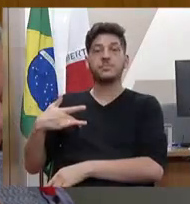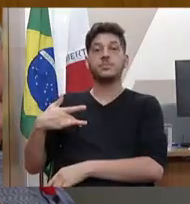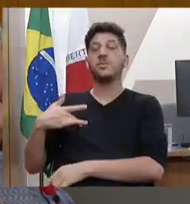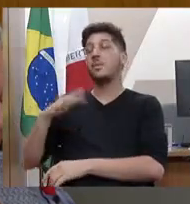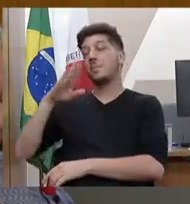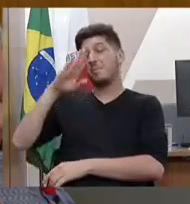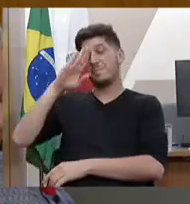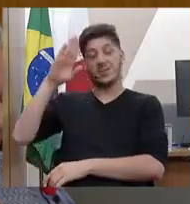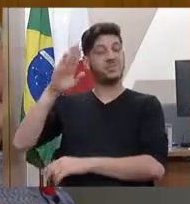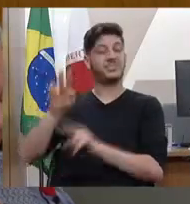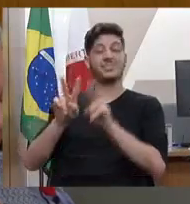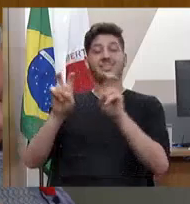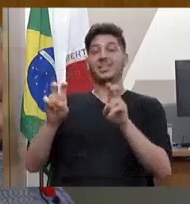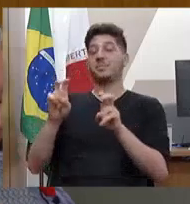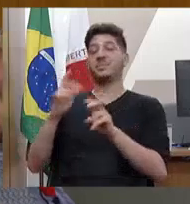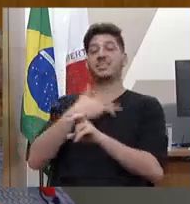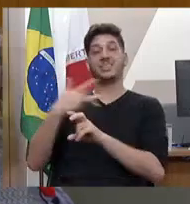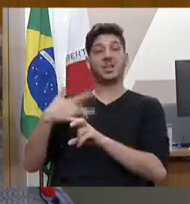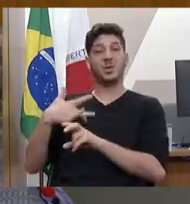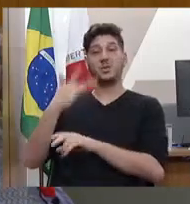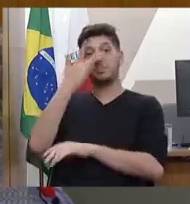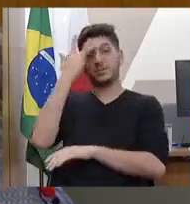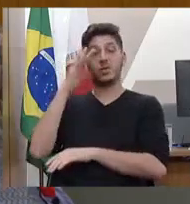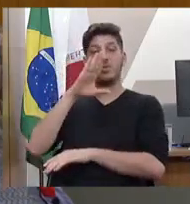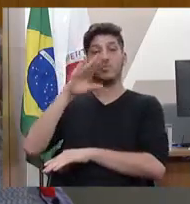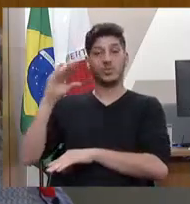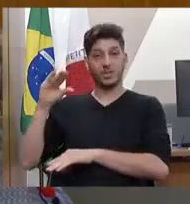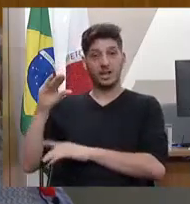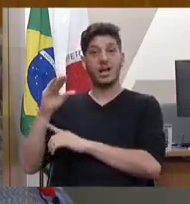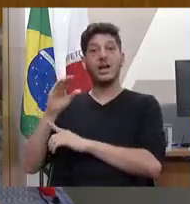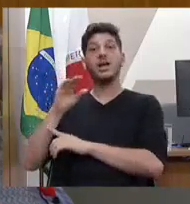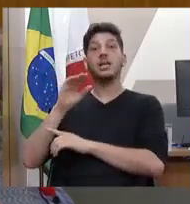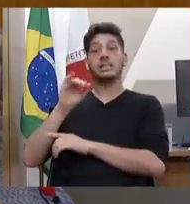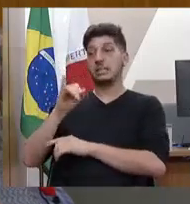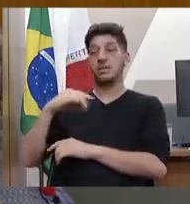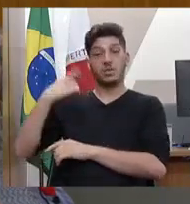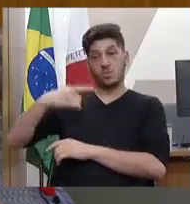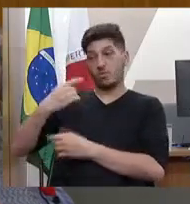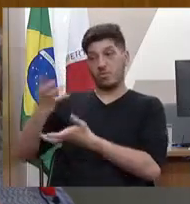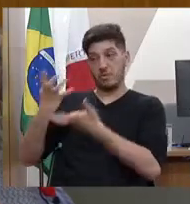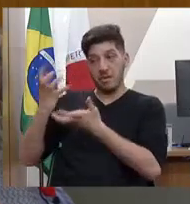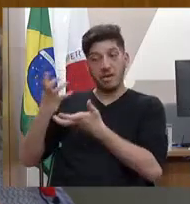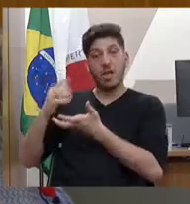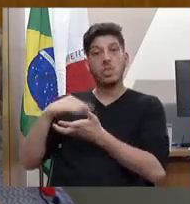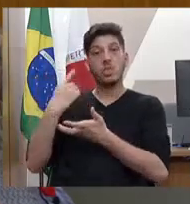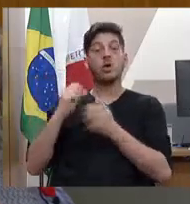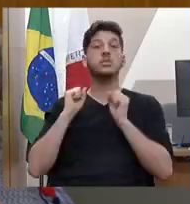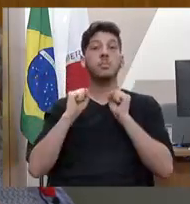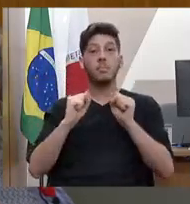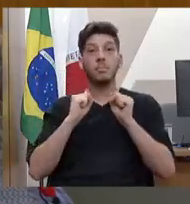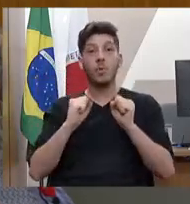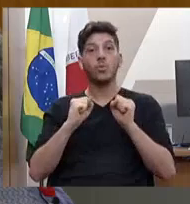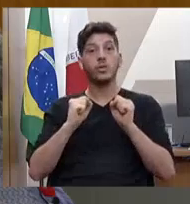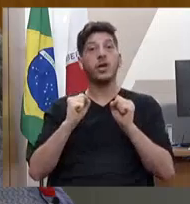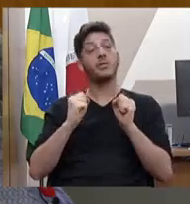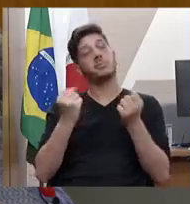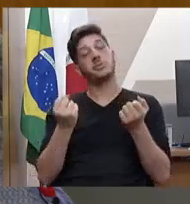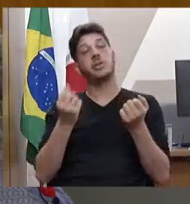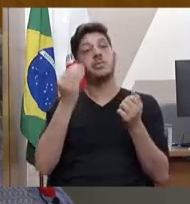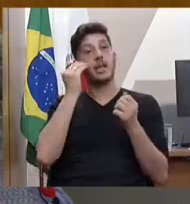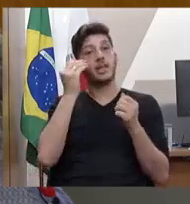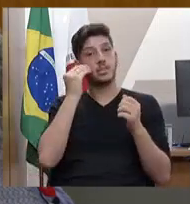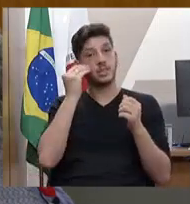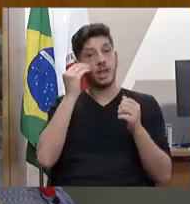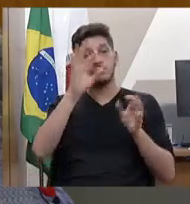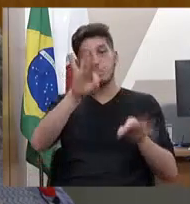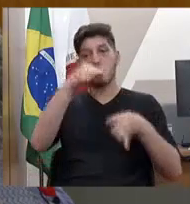trabalhadores se uma data do Betão essa comissão quiser nós podemos enviar esse manifesto e